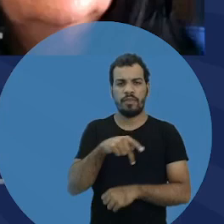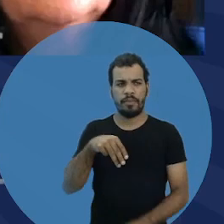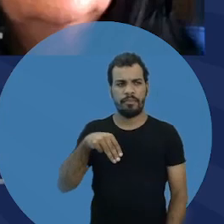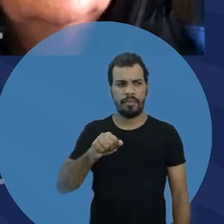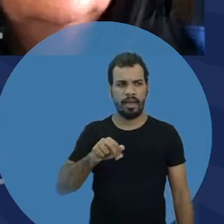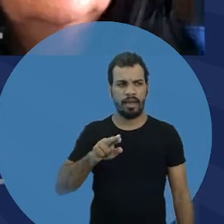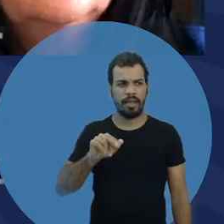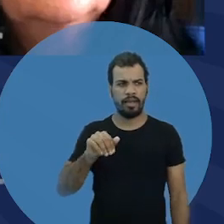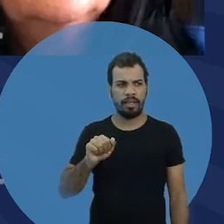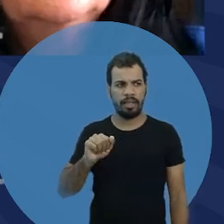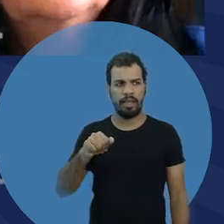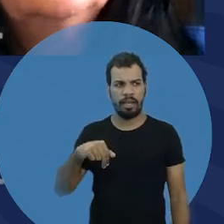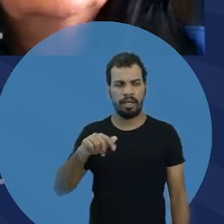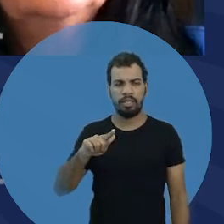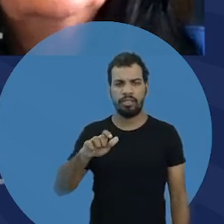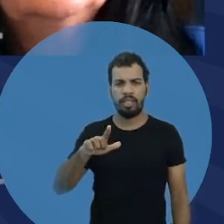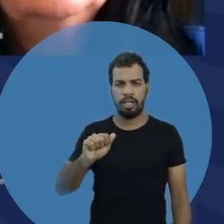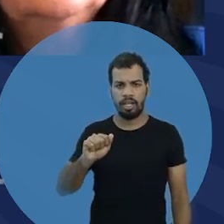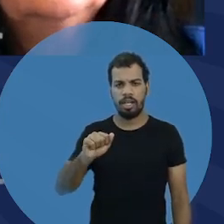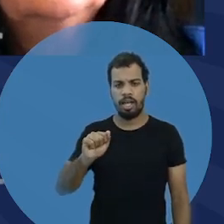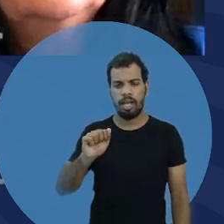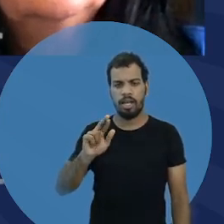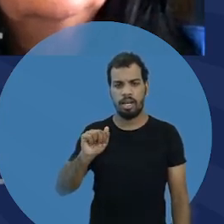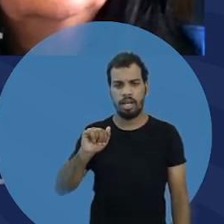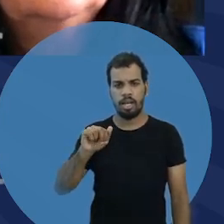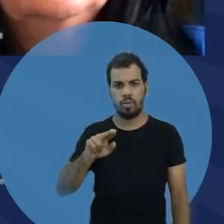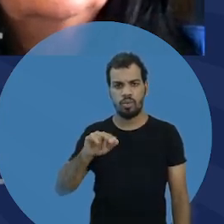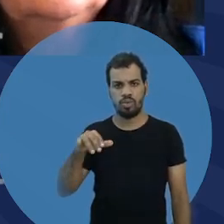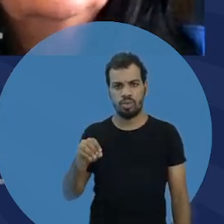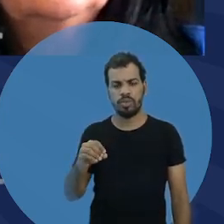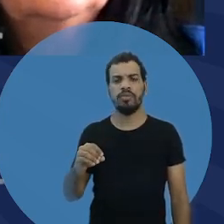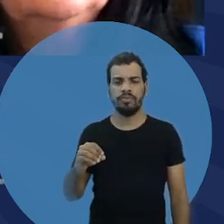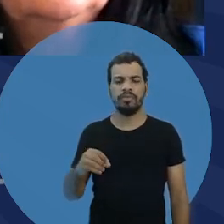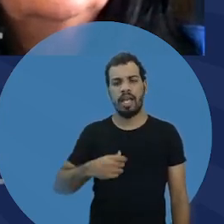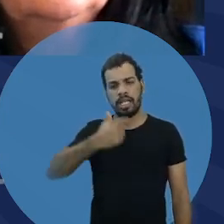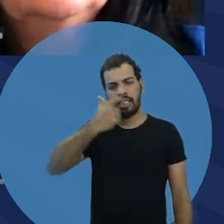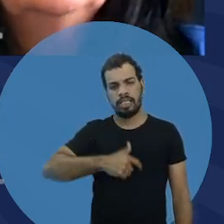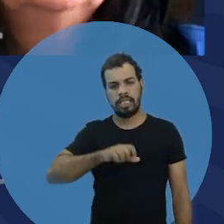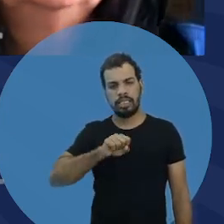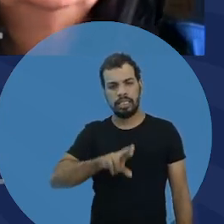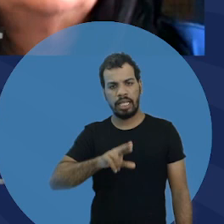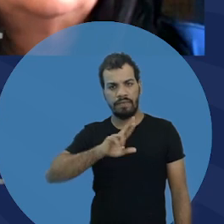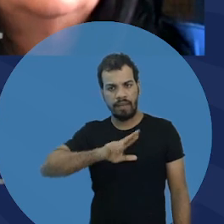A Erende Belo Jardim traz um projeto Ser Diferente Não é Doença.